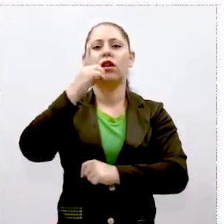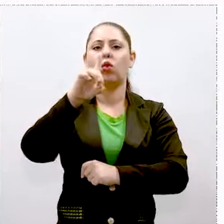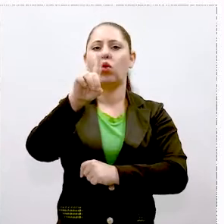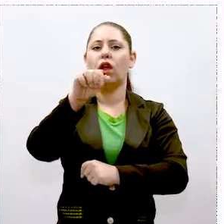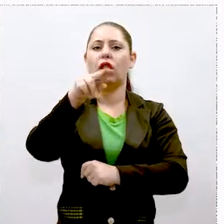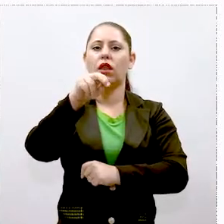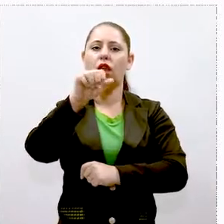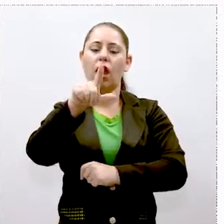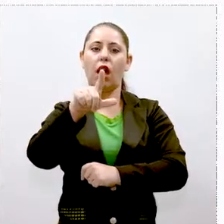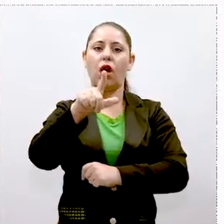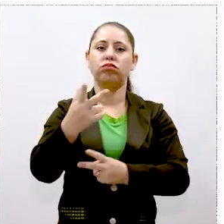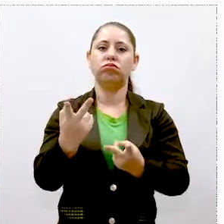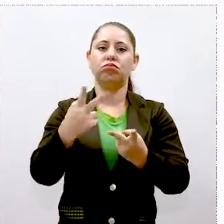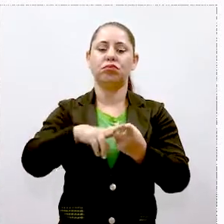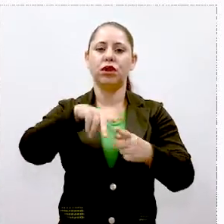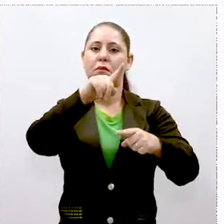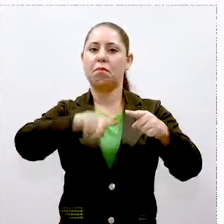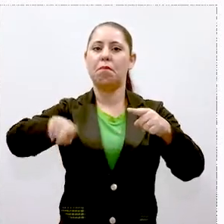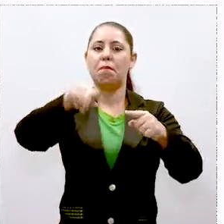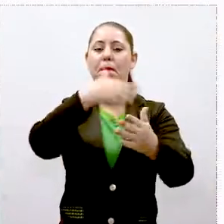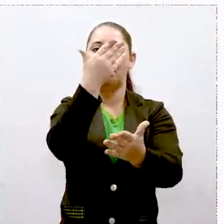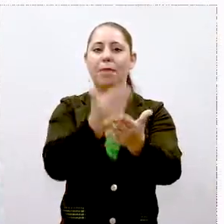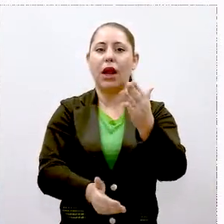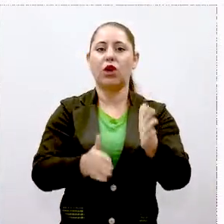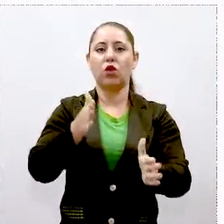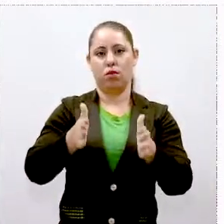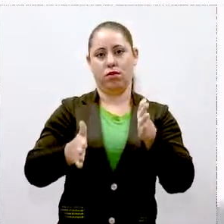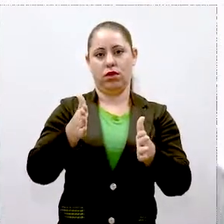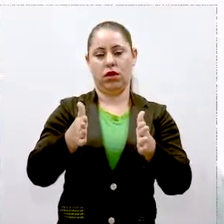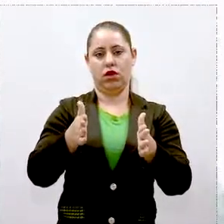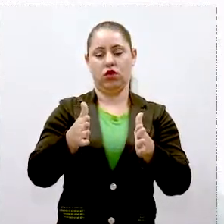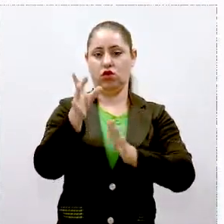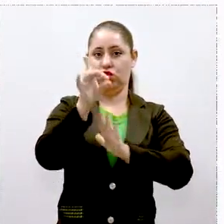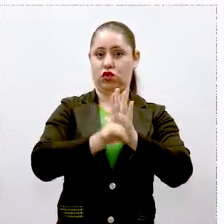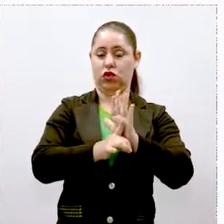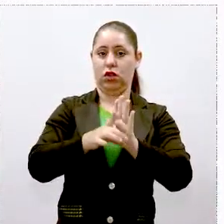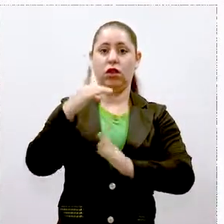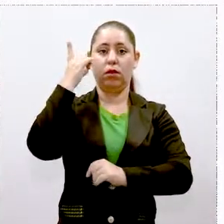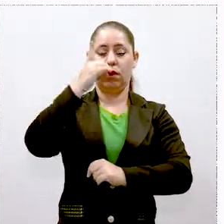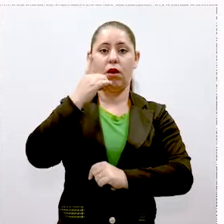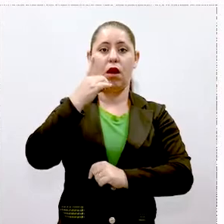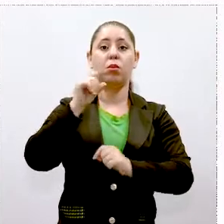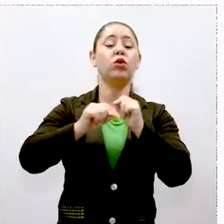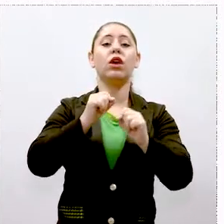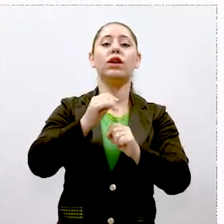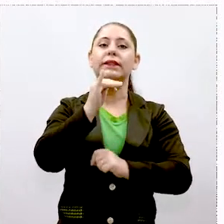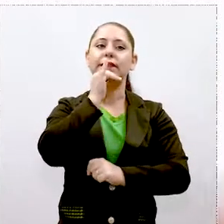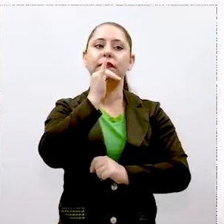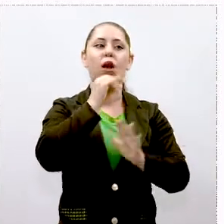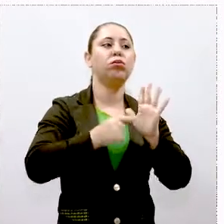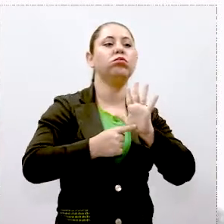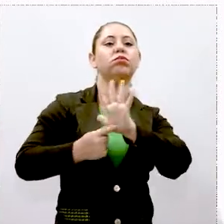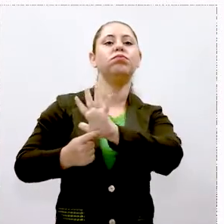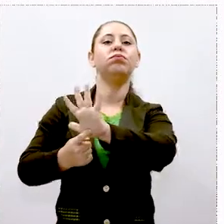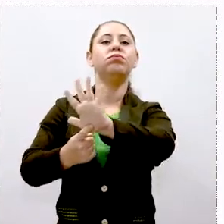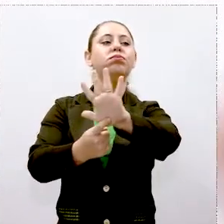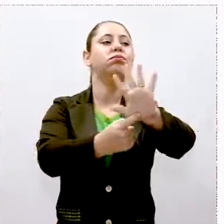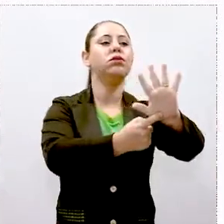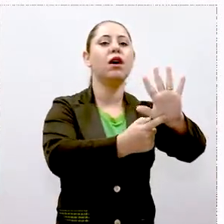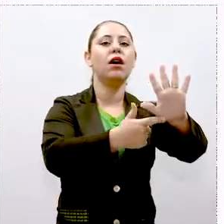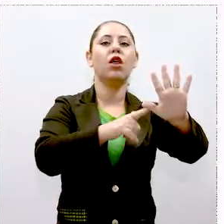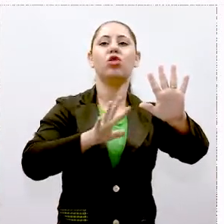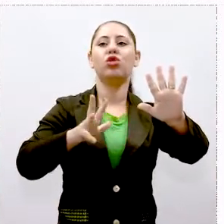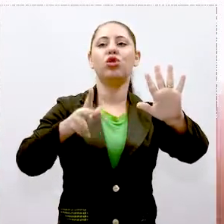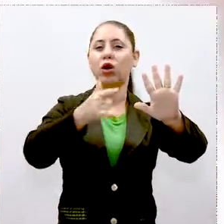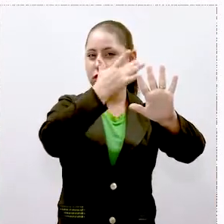deputado Daniel Silveira seja cassado, que permaneça preso, para servir de